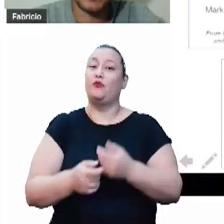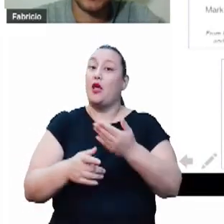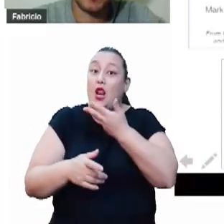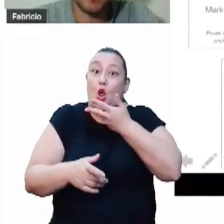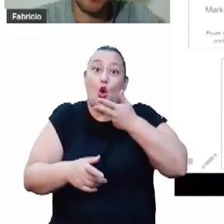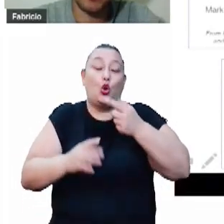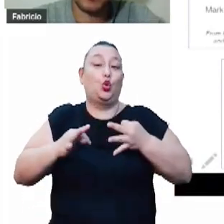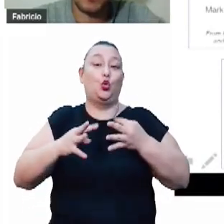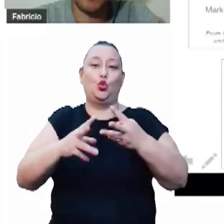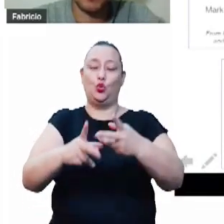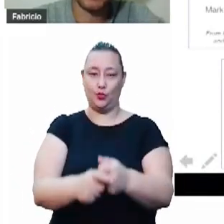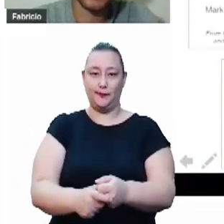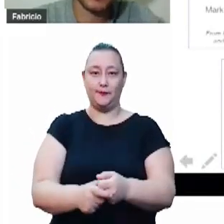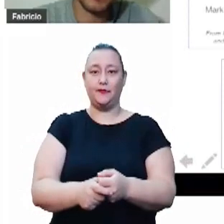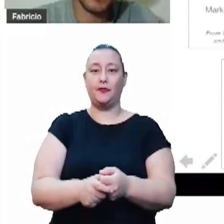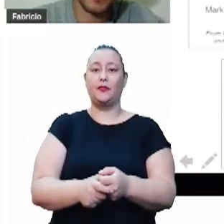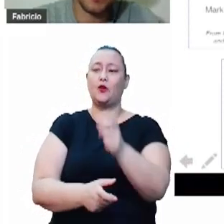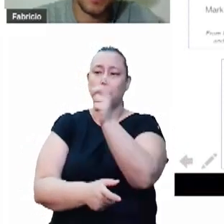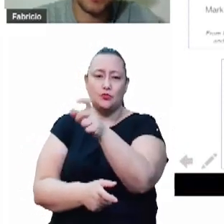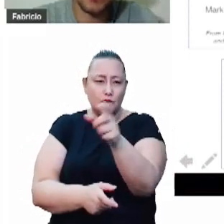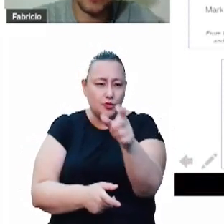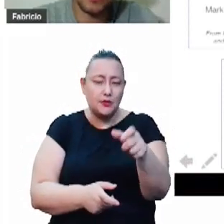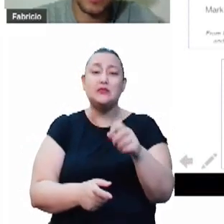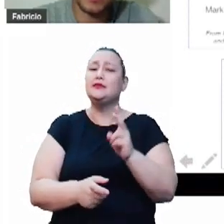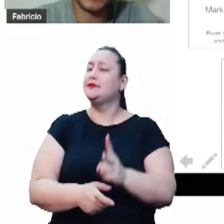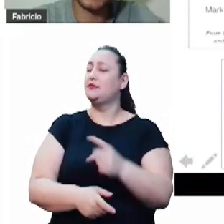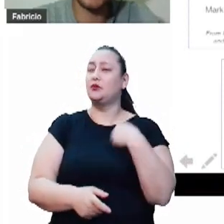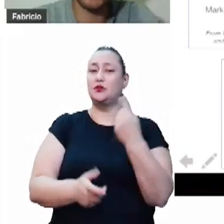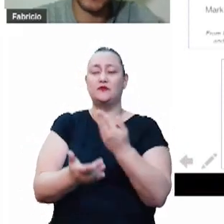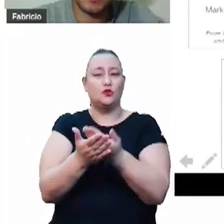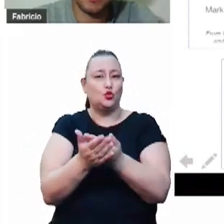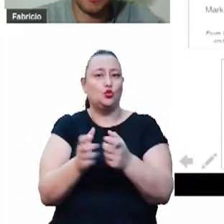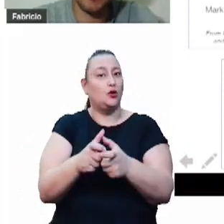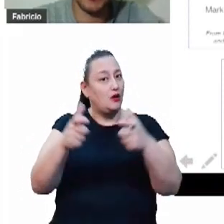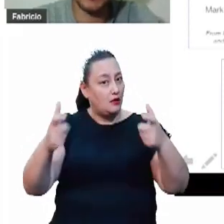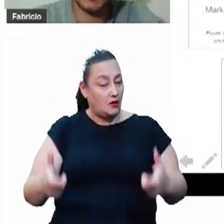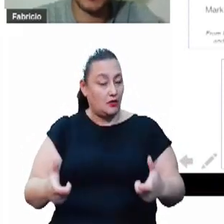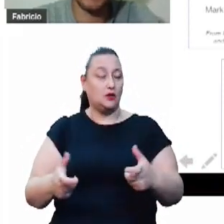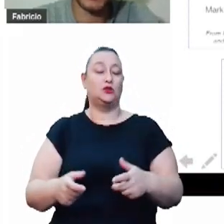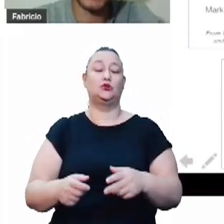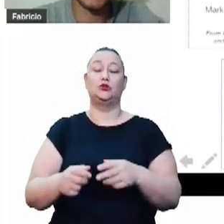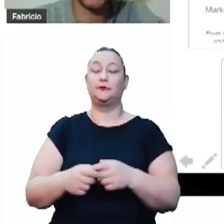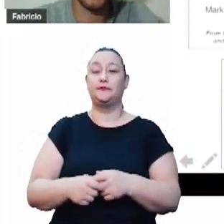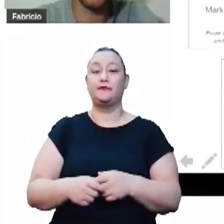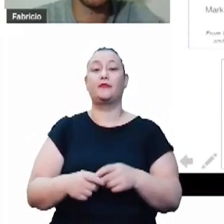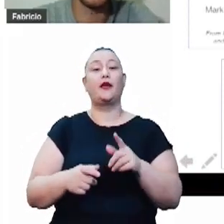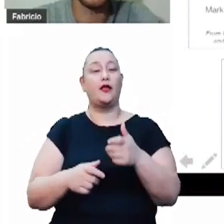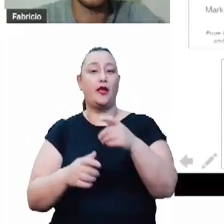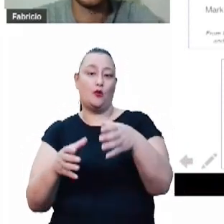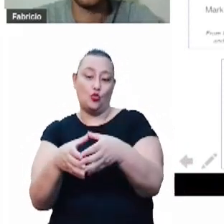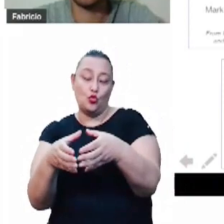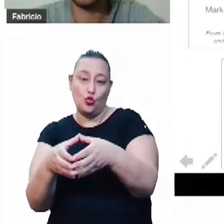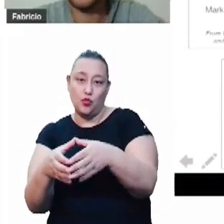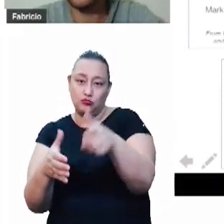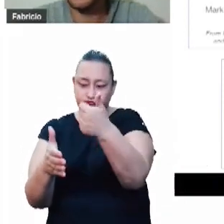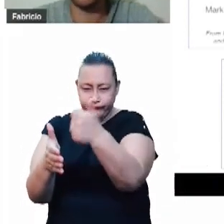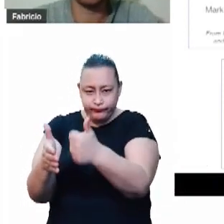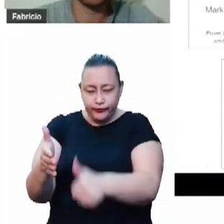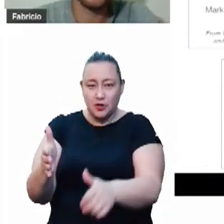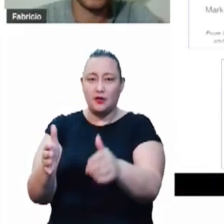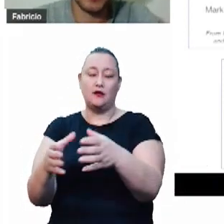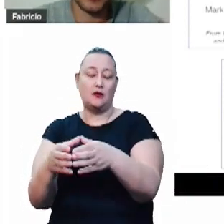os pacientes que melhoram? Não. Sempre quando a gente faz um estudo grande, como esses que foram feitos aqui, é uma análise de grupo. Então,